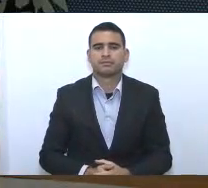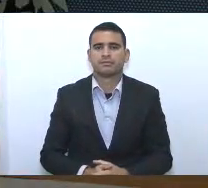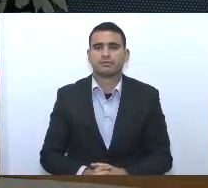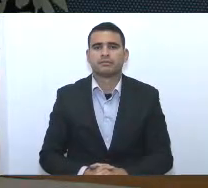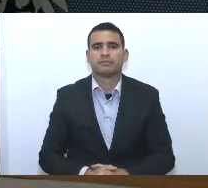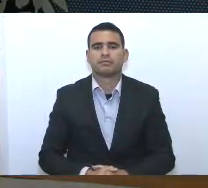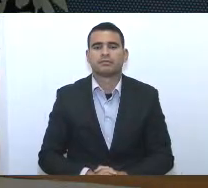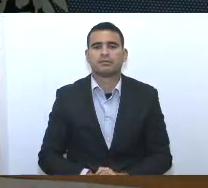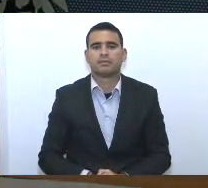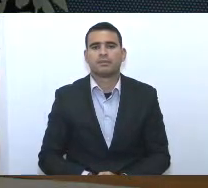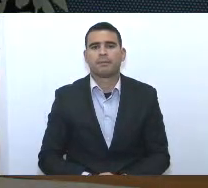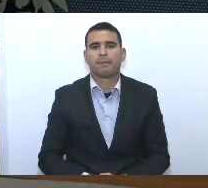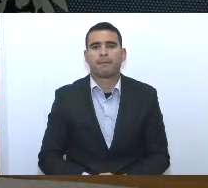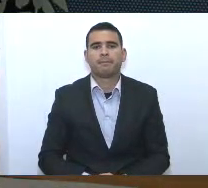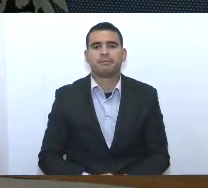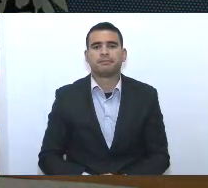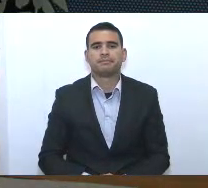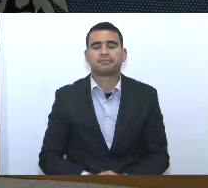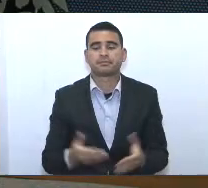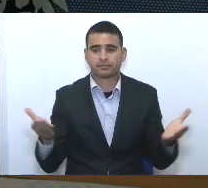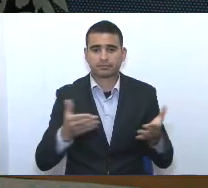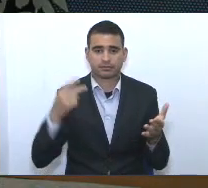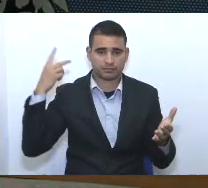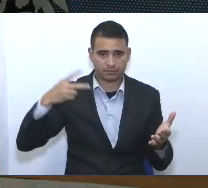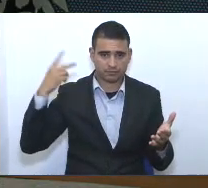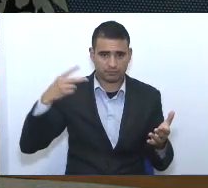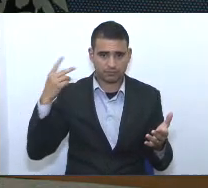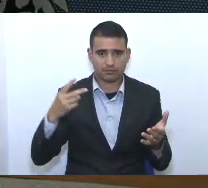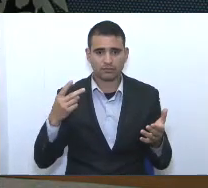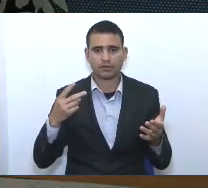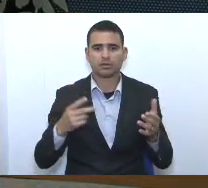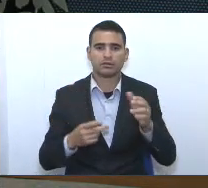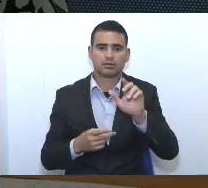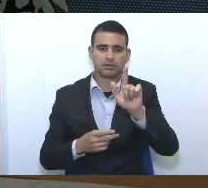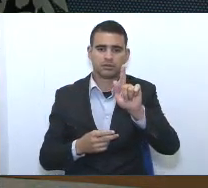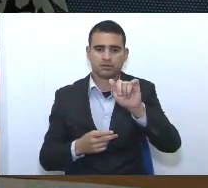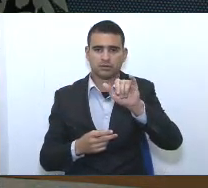Com a palavra, nobre vereador Gileno.